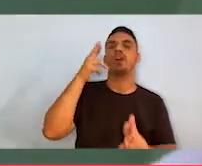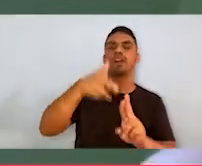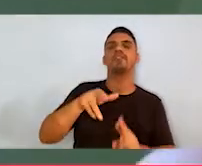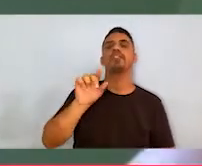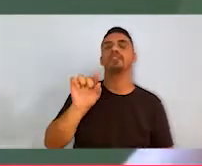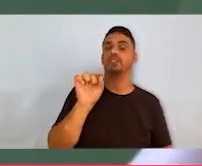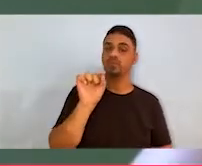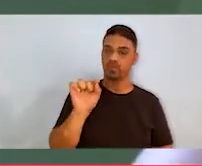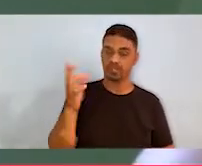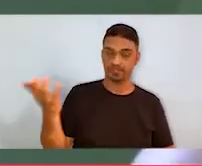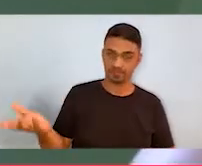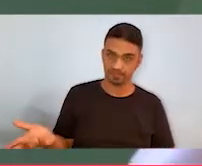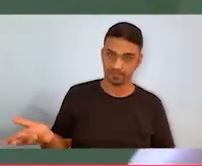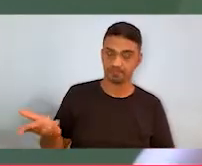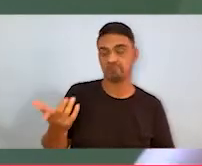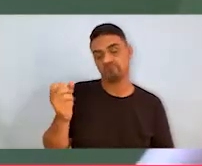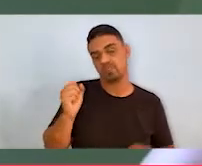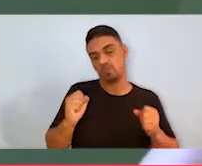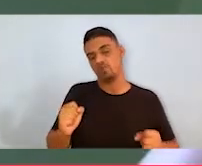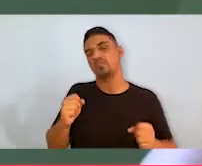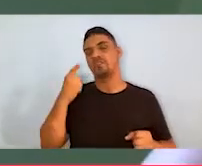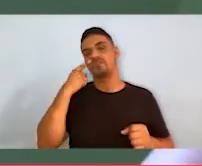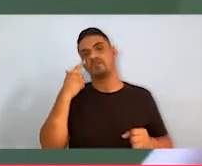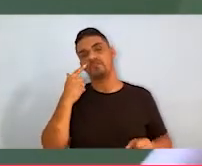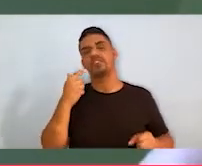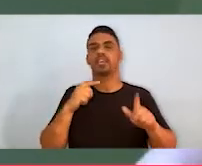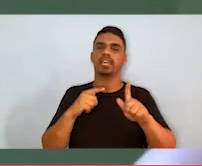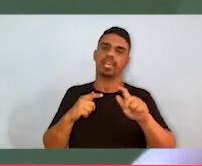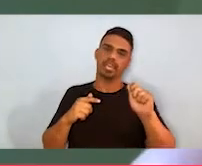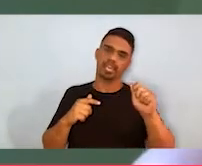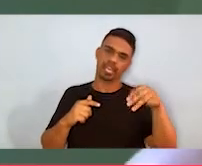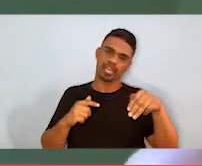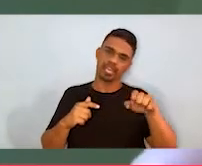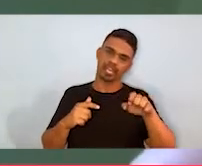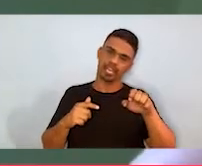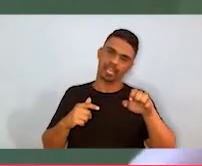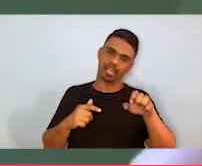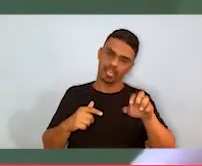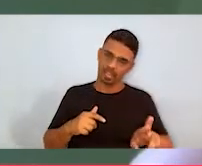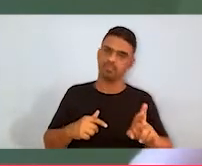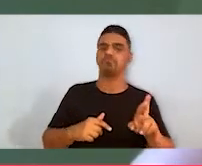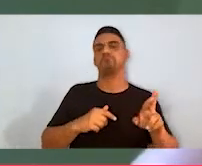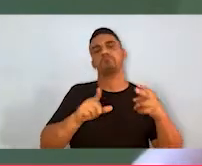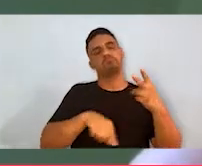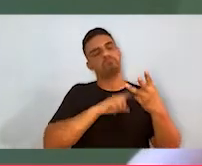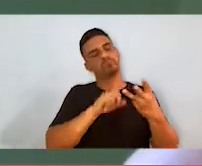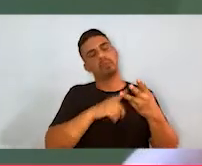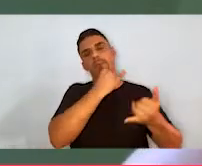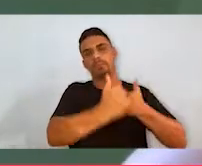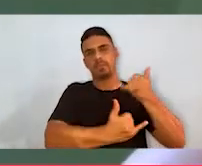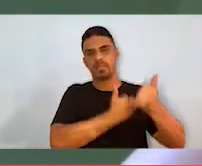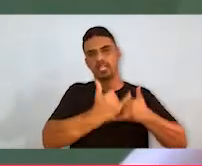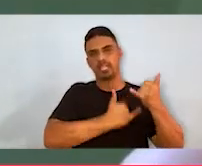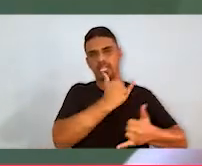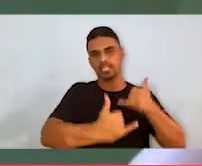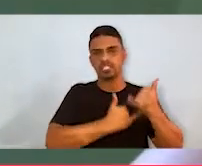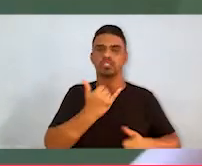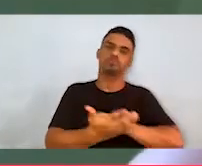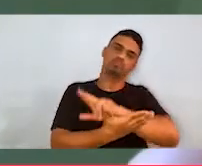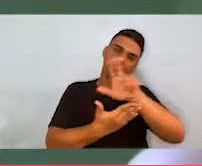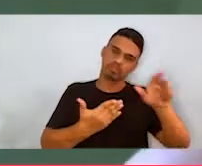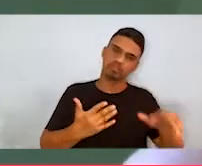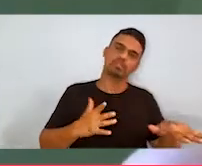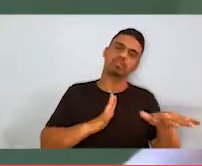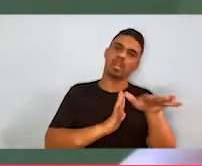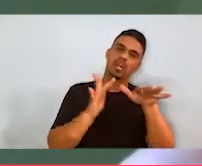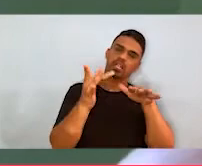cedo, de poder pegar a referência de games ou de outras mídias que já tem um pixel art e pegar aquela